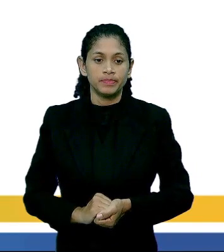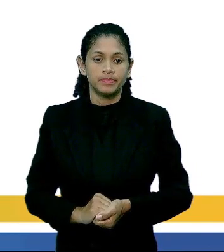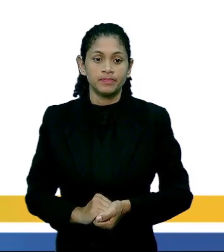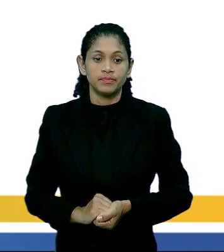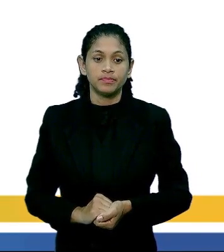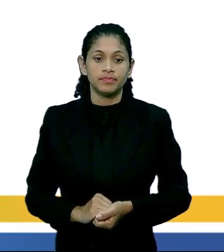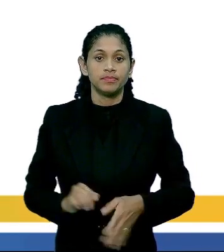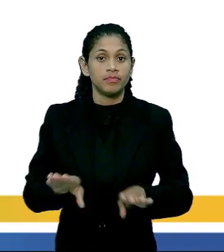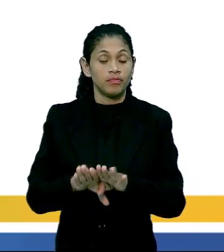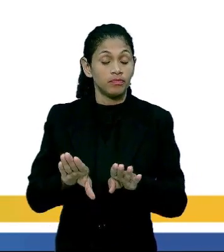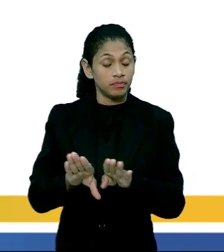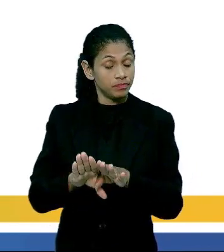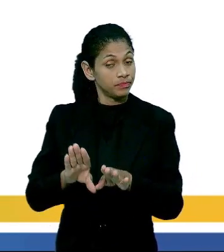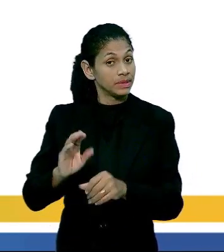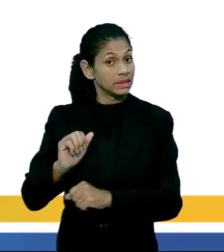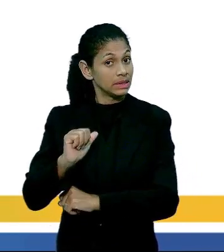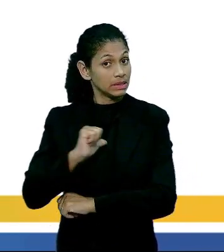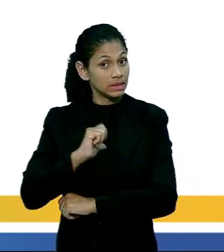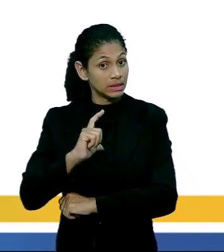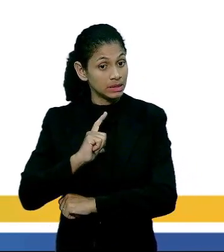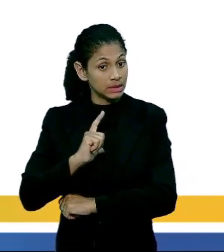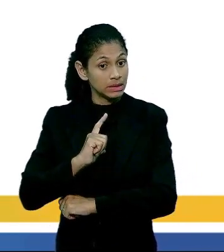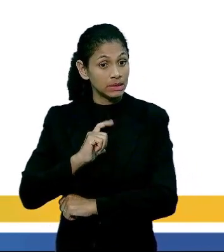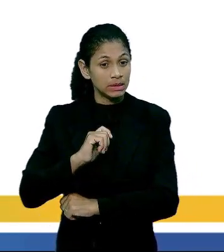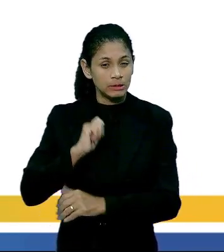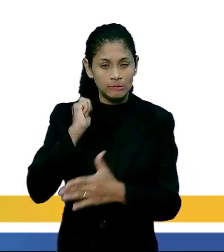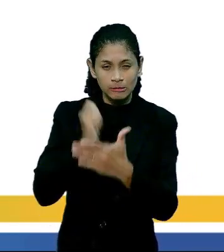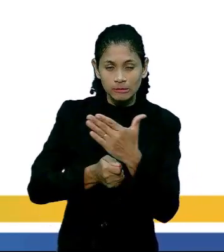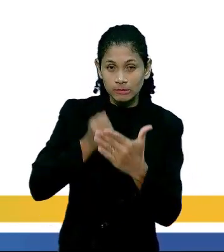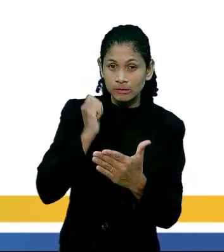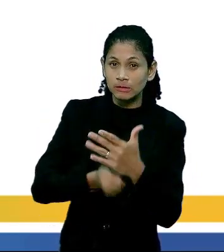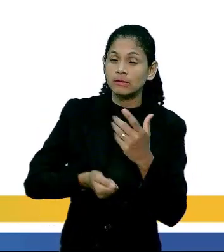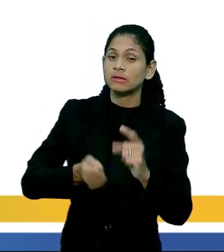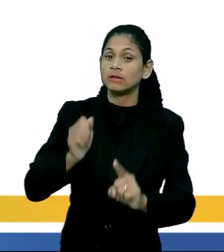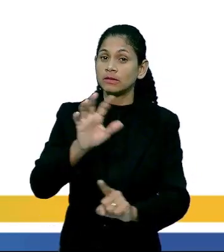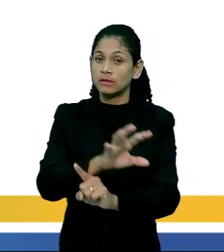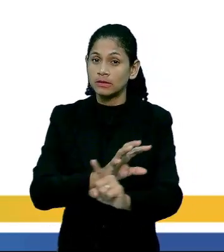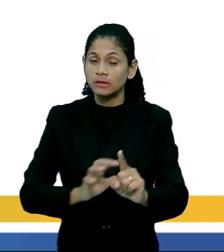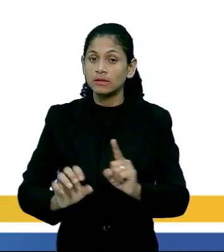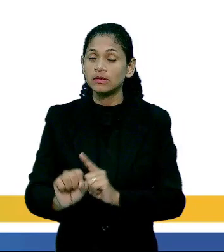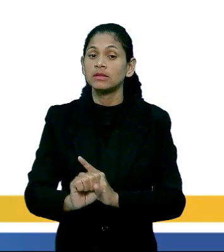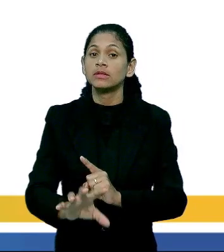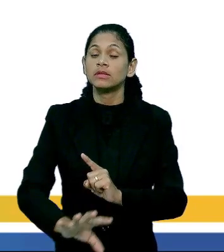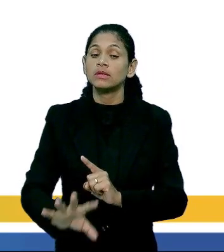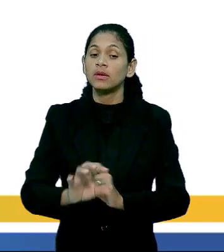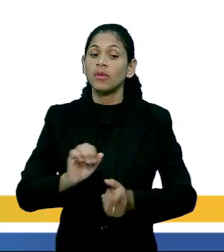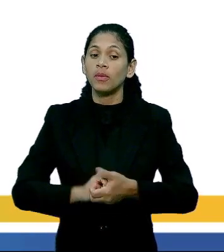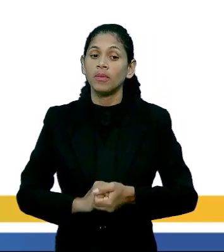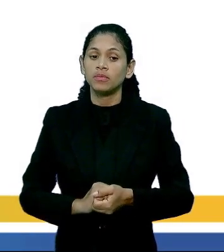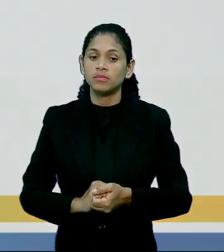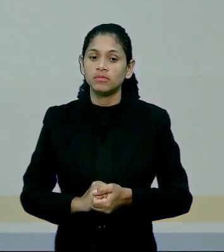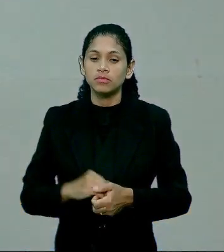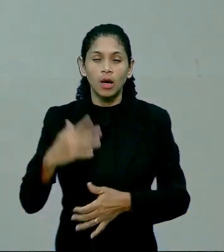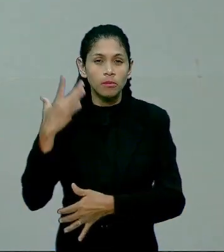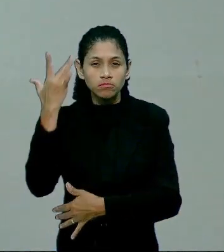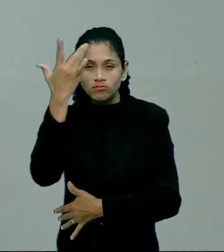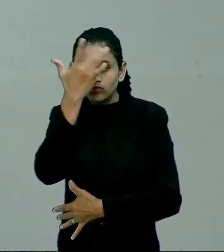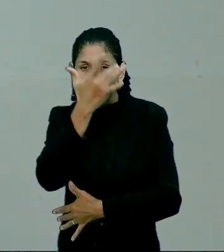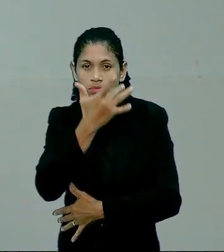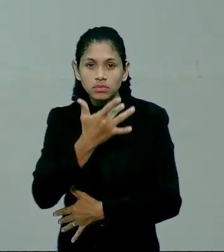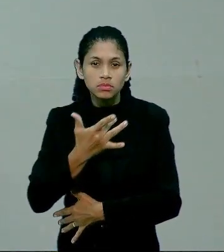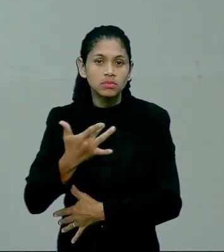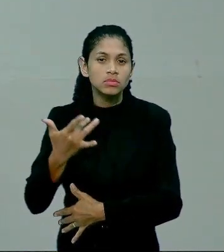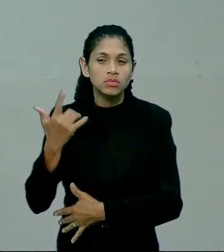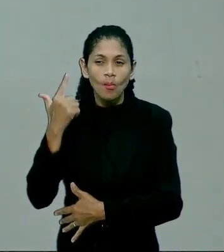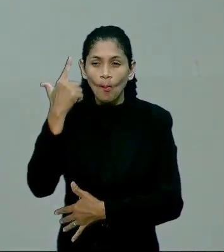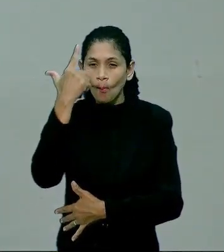da pressão social, né? A harmonização facial, a pressão social, que é essa harmonização facial, os filtros,